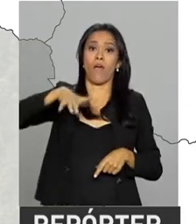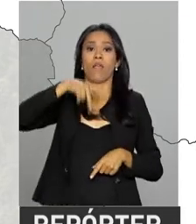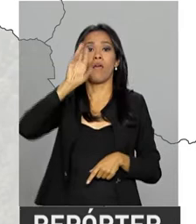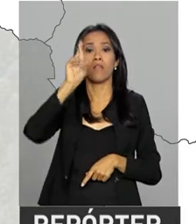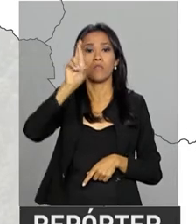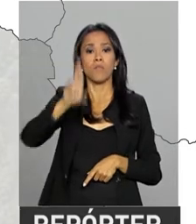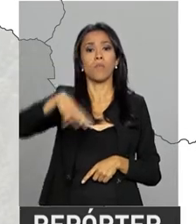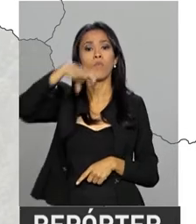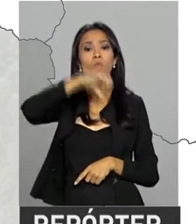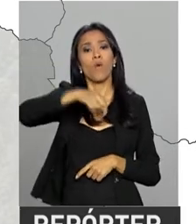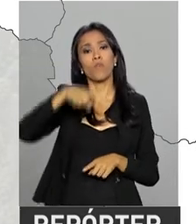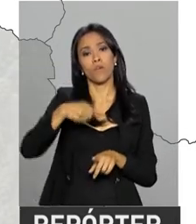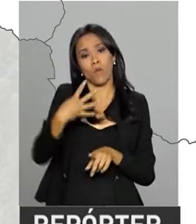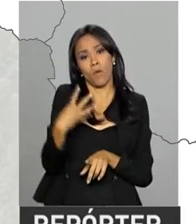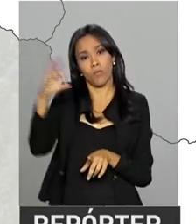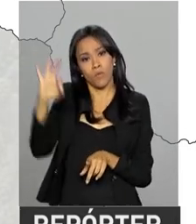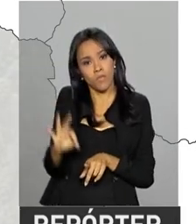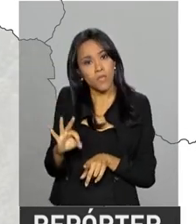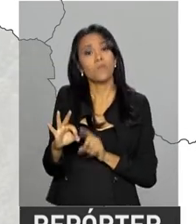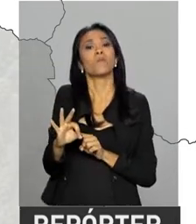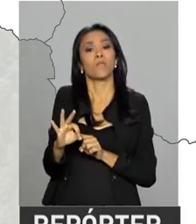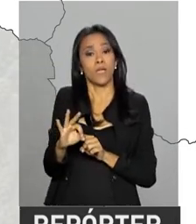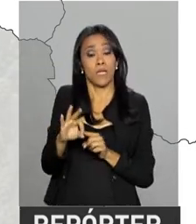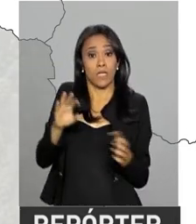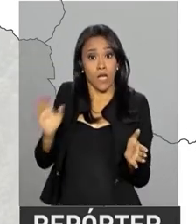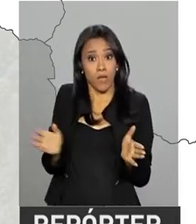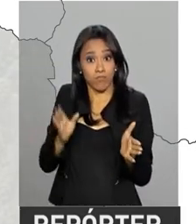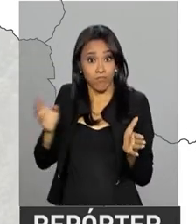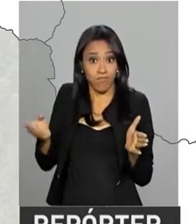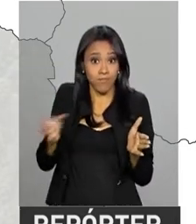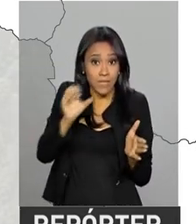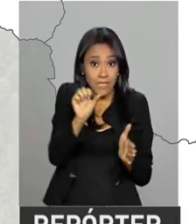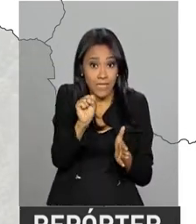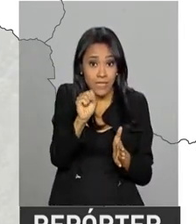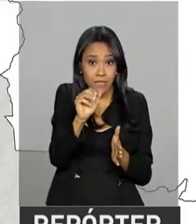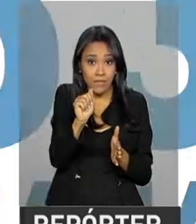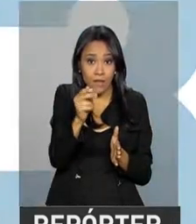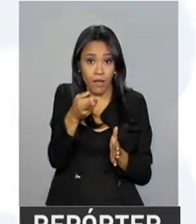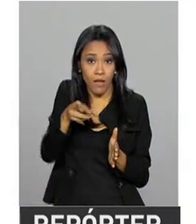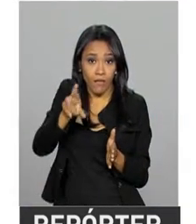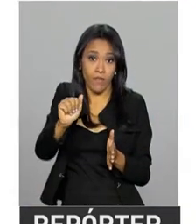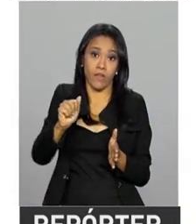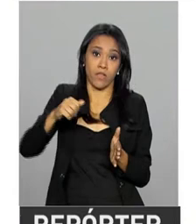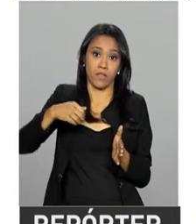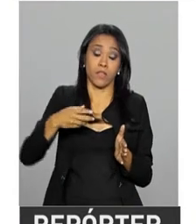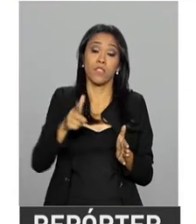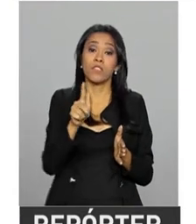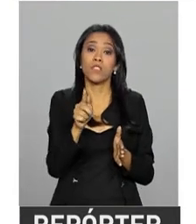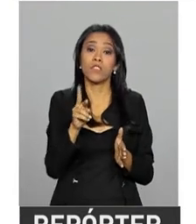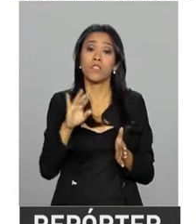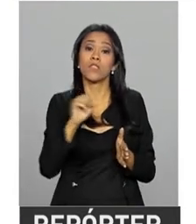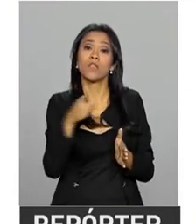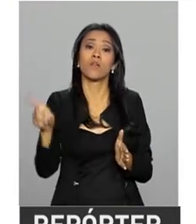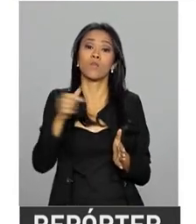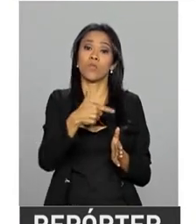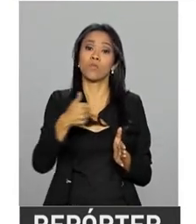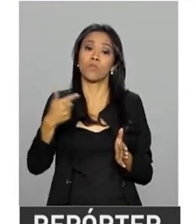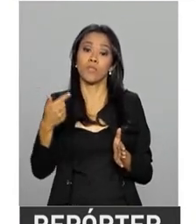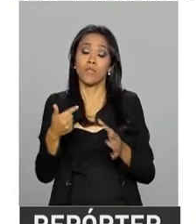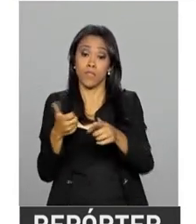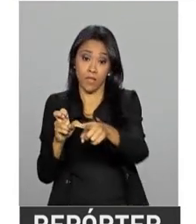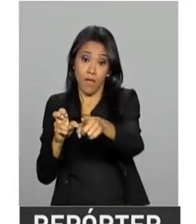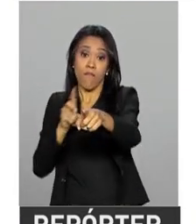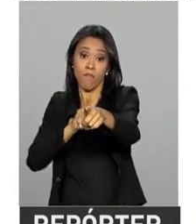9,4 por cento da safra de grãos 2014 2015 a interligação vai beneficiar diretamente